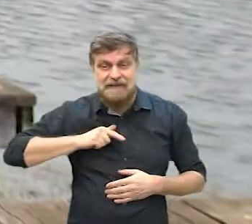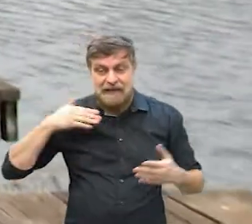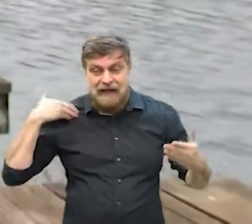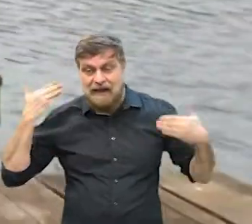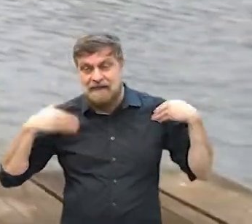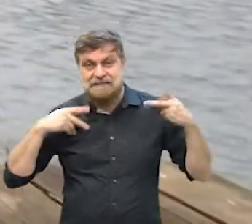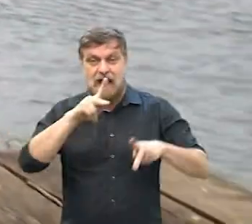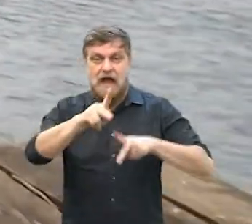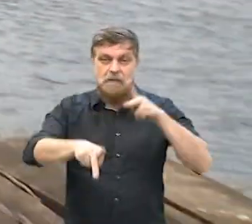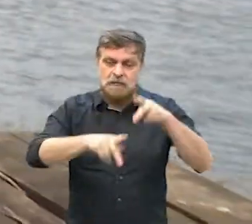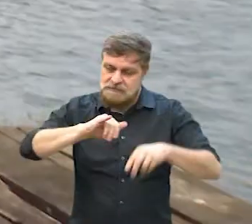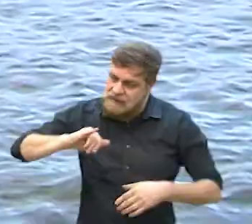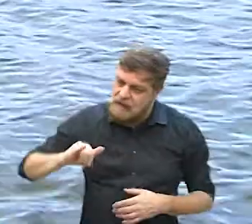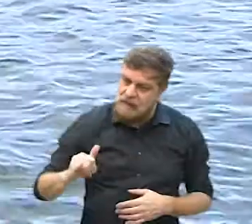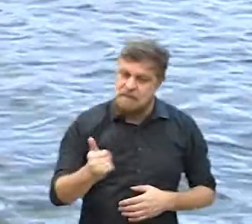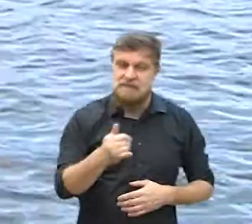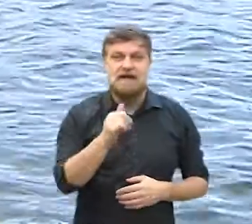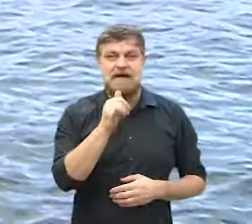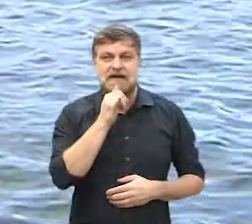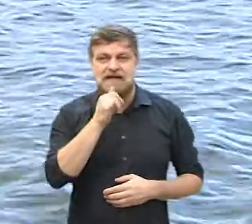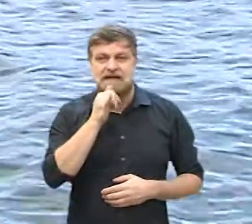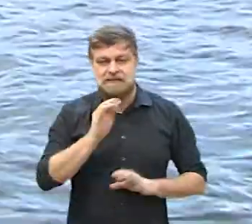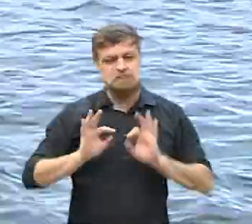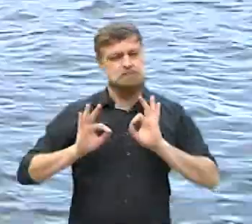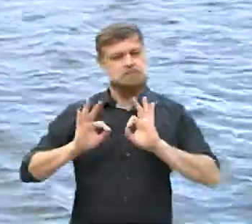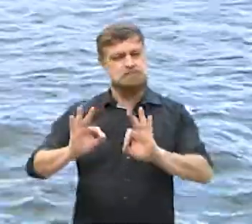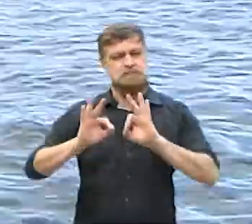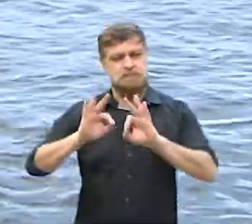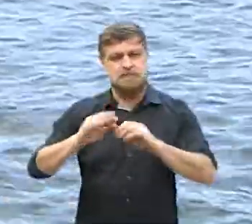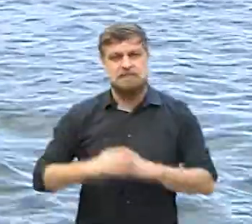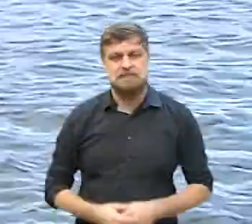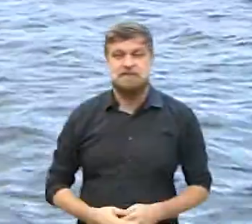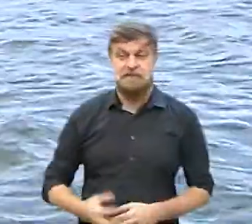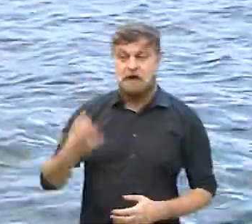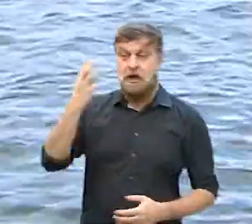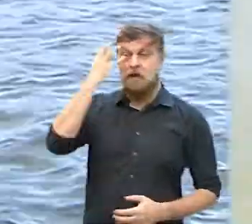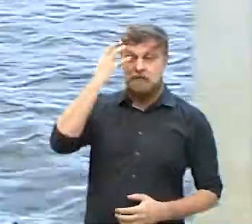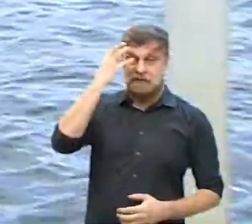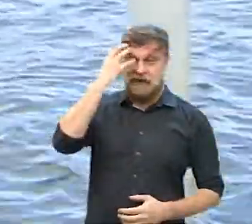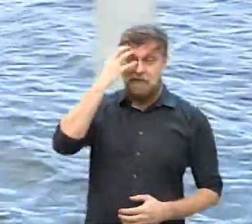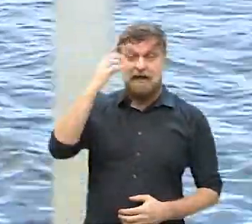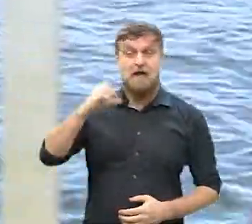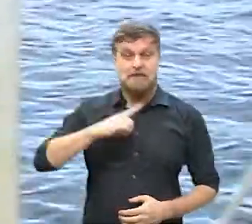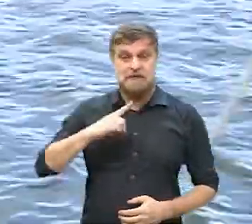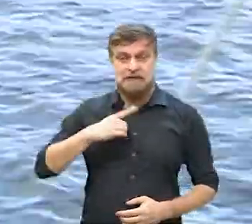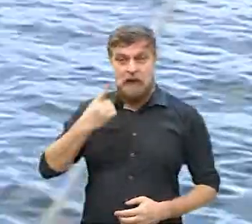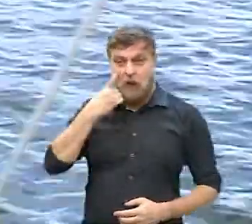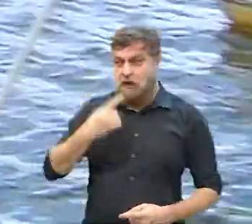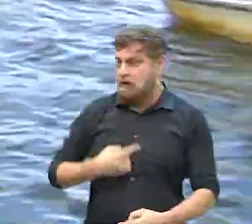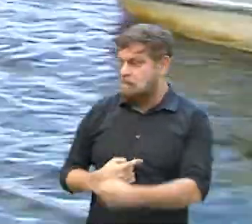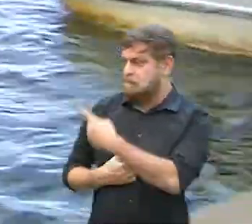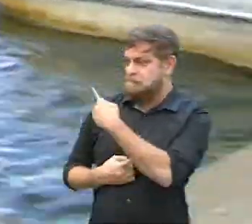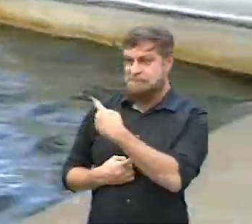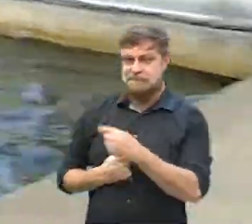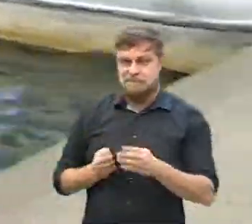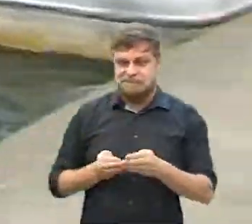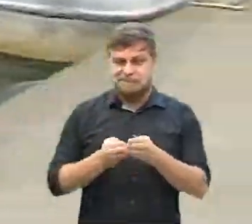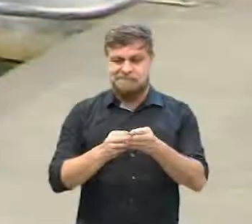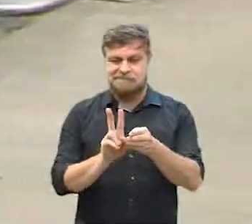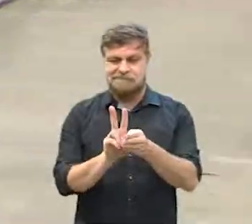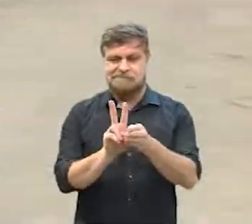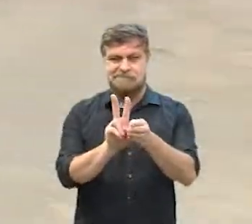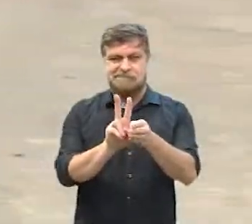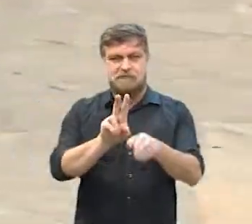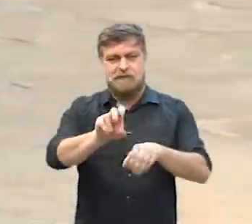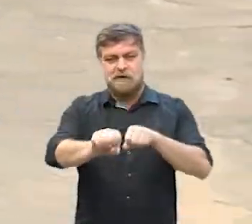atividade aqui de lazer para a população que nós temos com um exemplo muito bem sucedido no parque Portugal na Lagoa da Coral é o